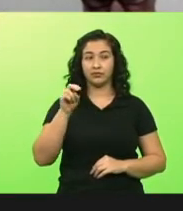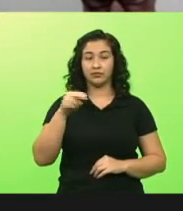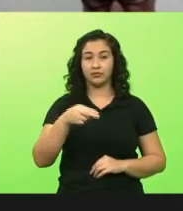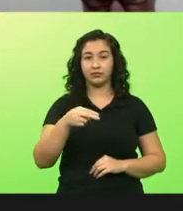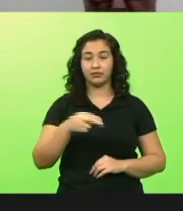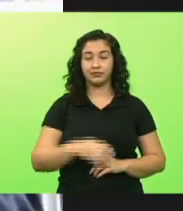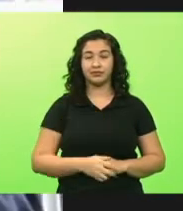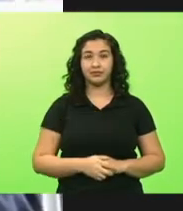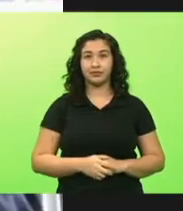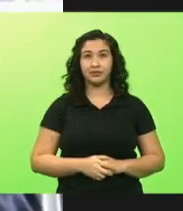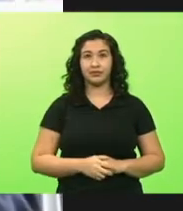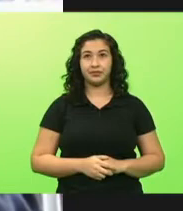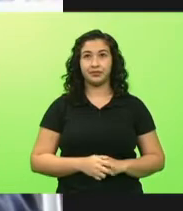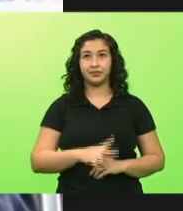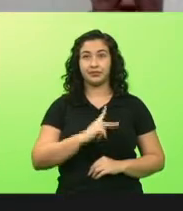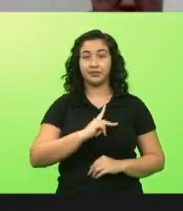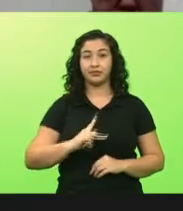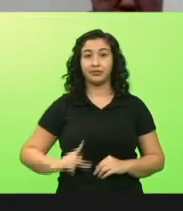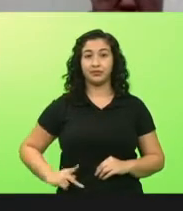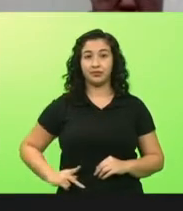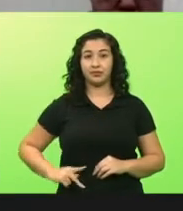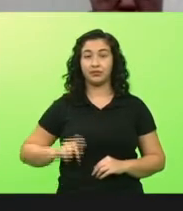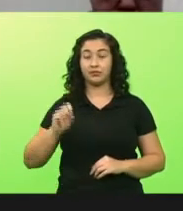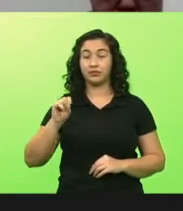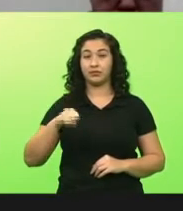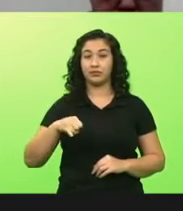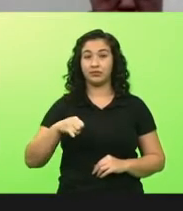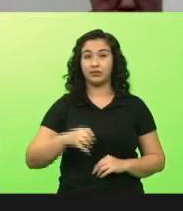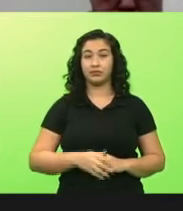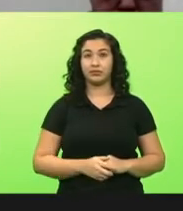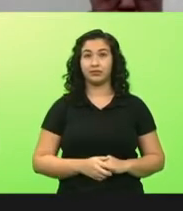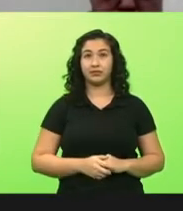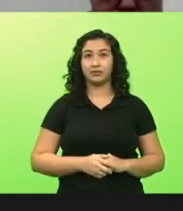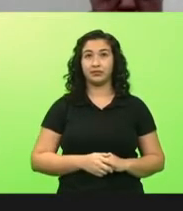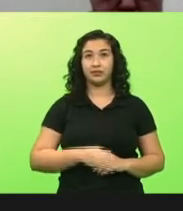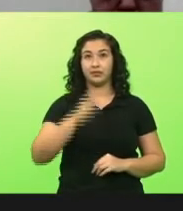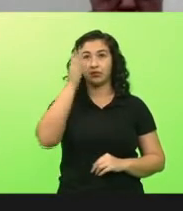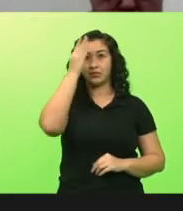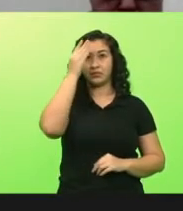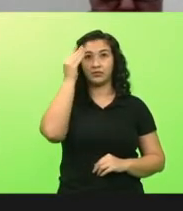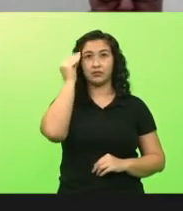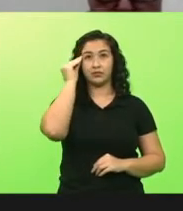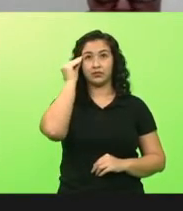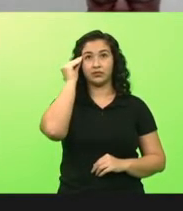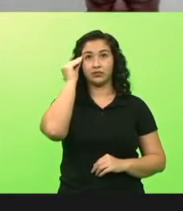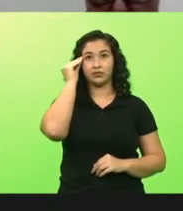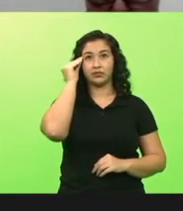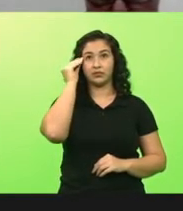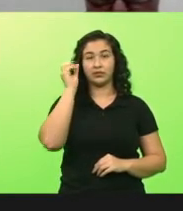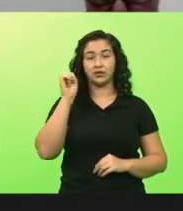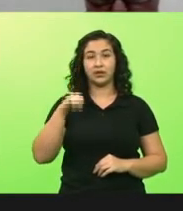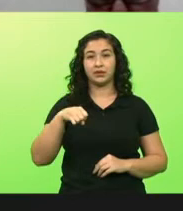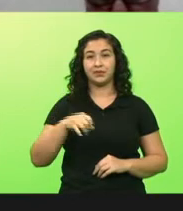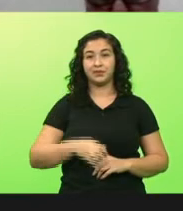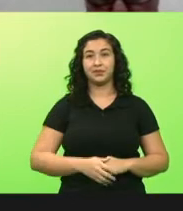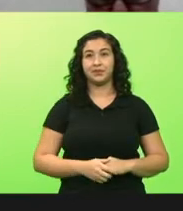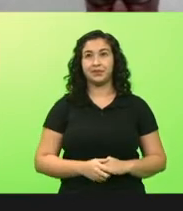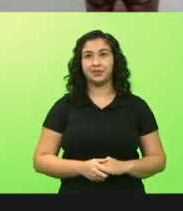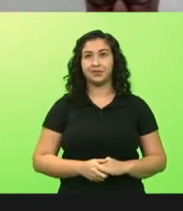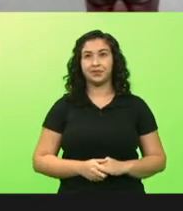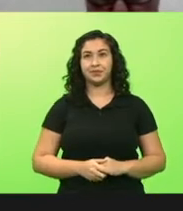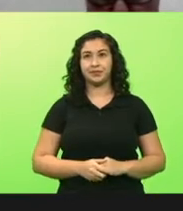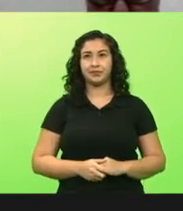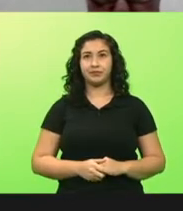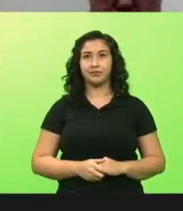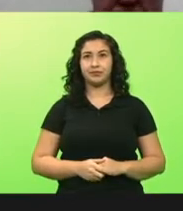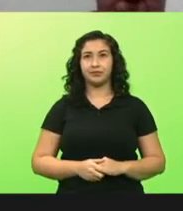Presidente Mauro, voto sim. Deputada Luciane Carminati. Sim, presidente. Deputado